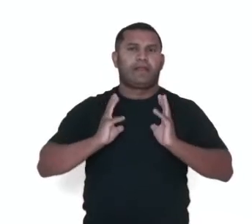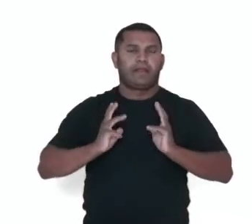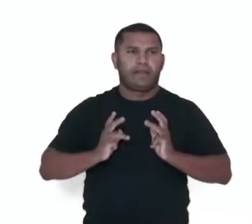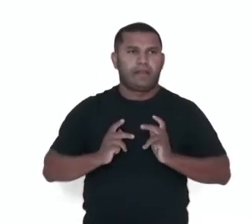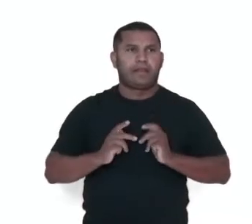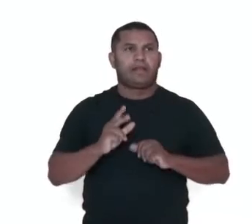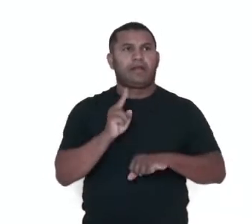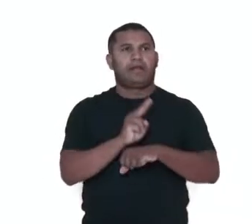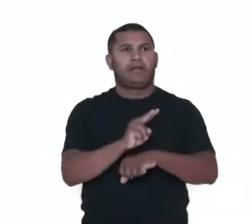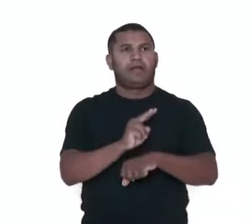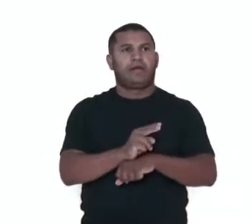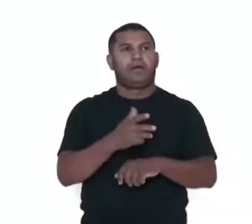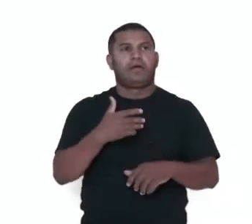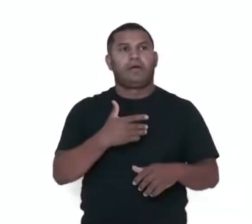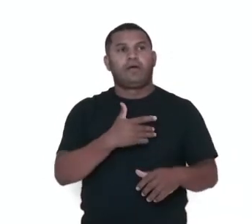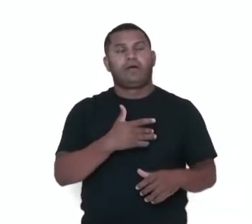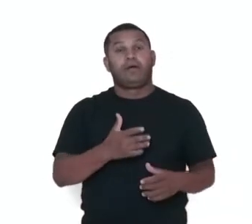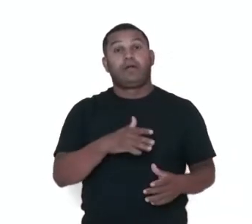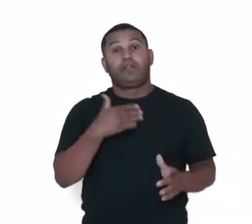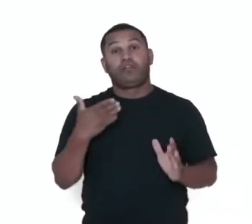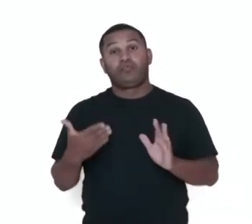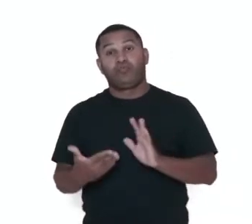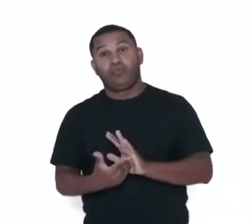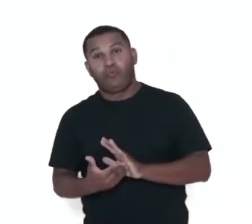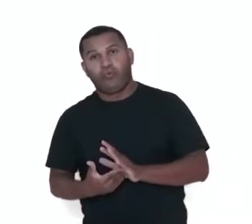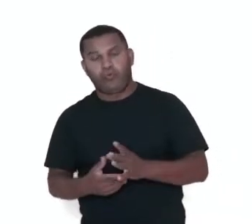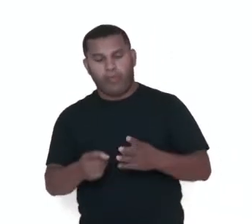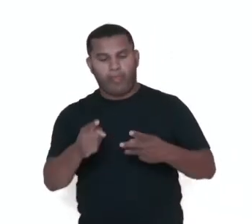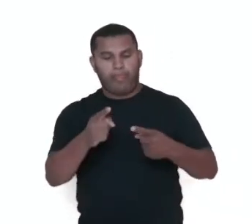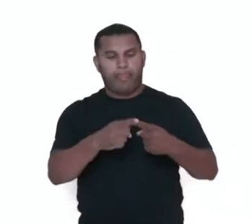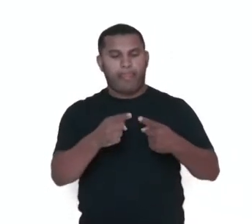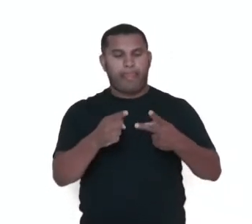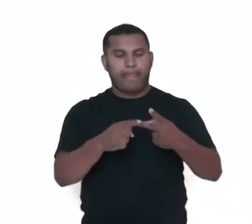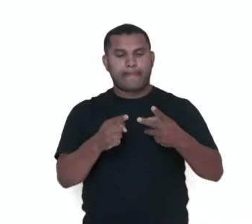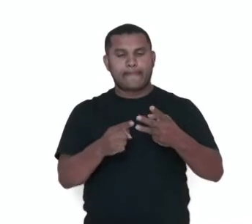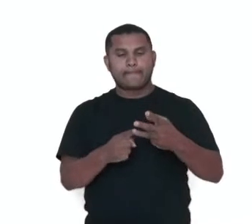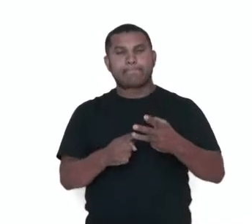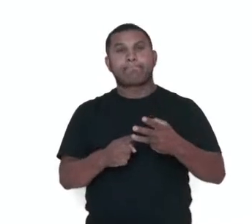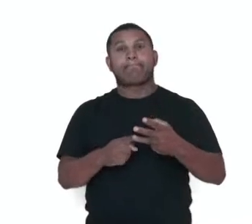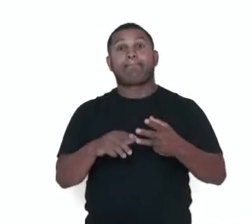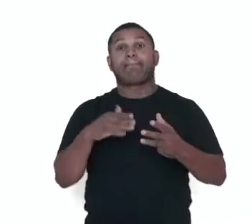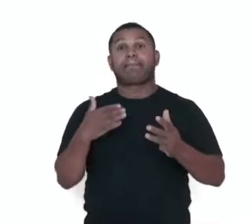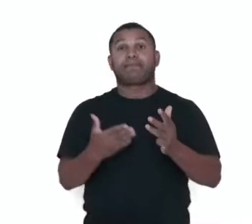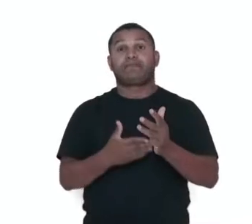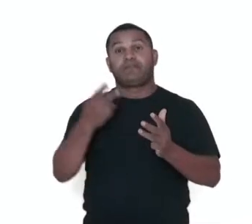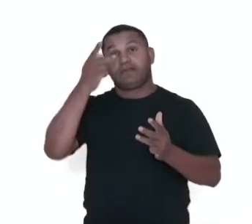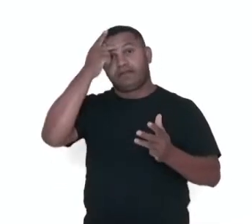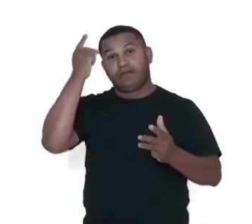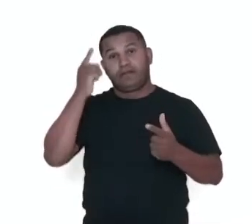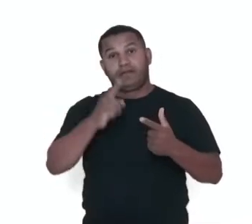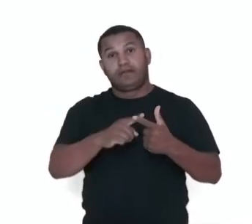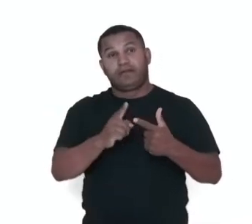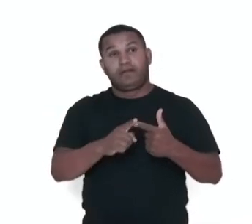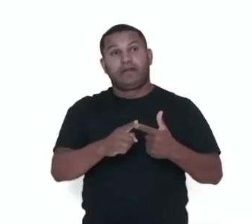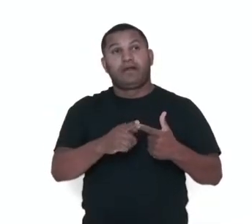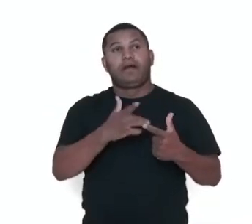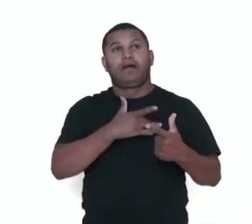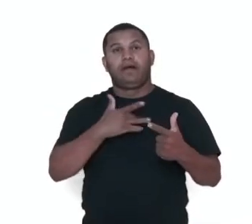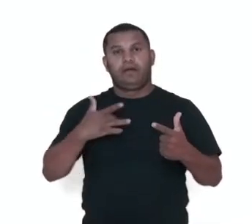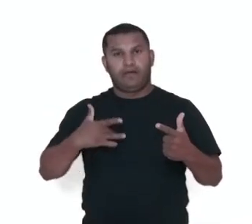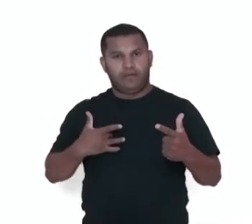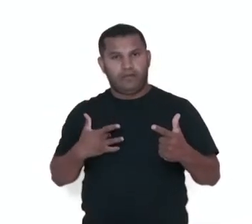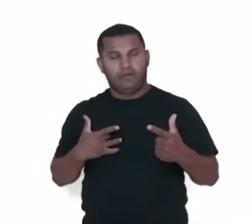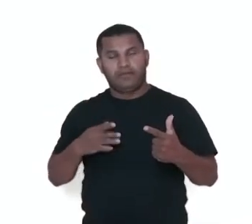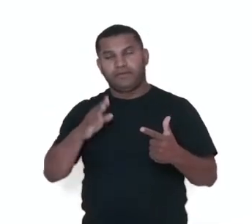em 4 pilares: o da saúde pública, o ambiental, o econômico e o